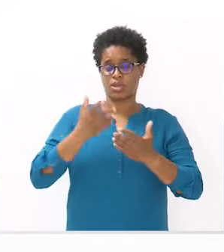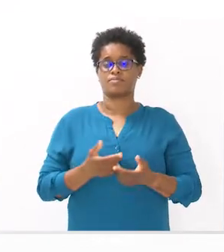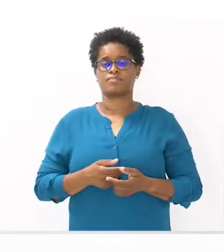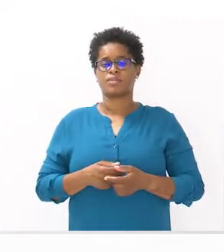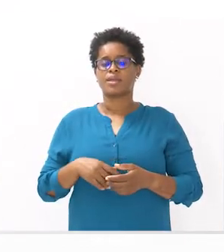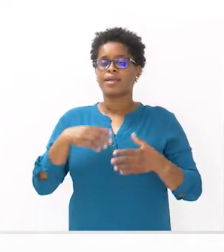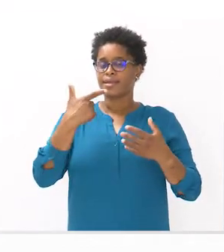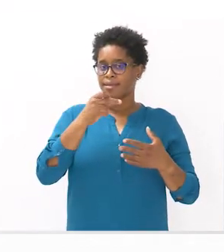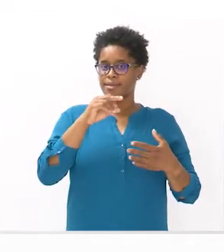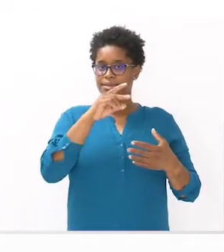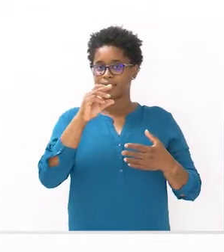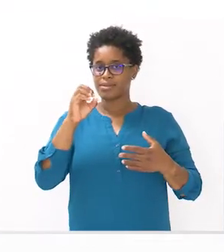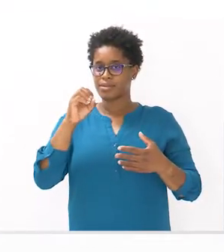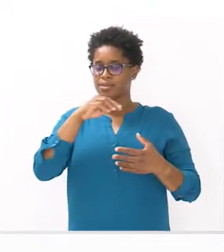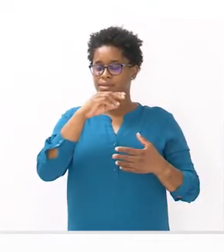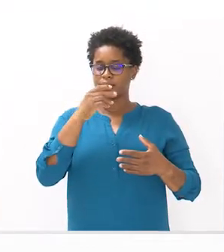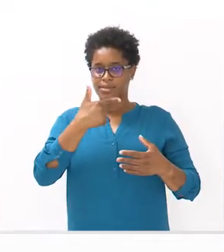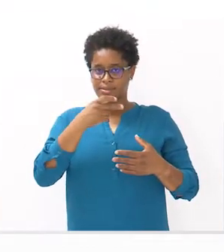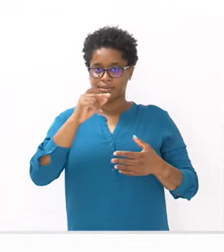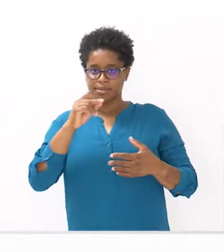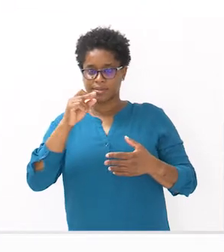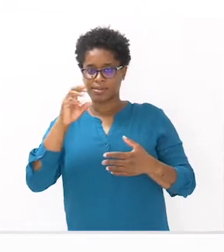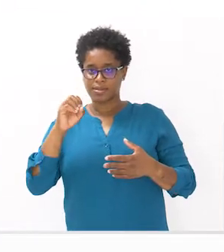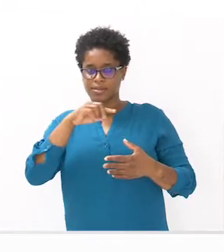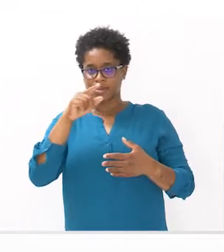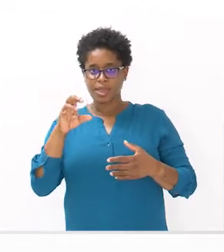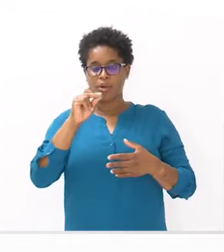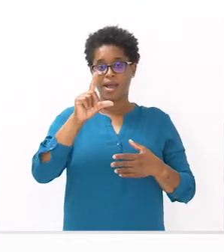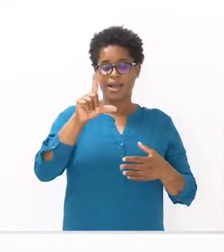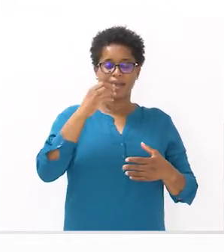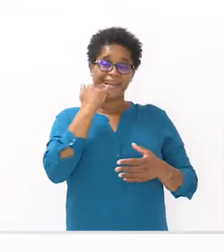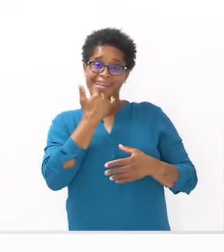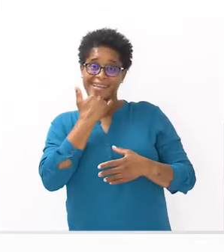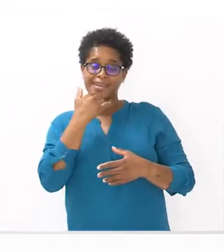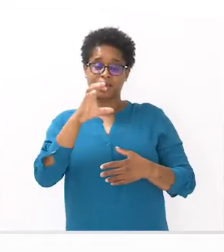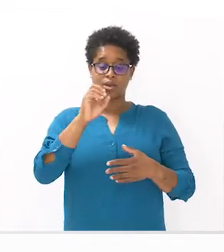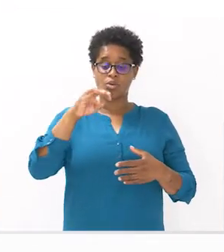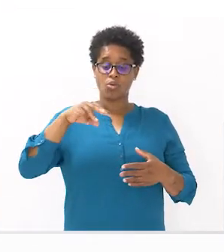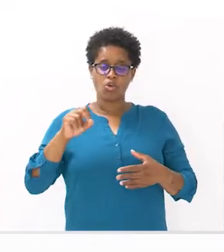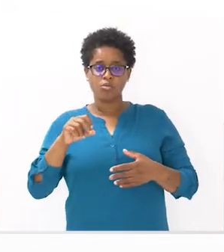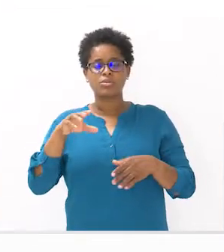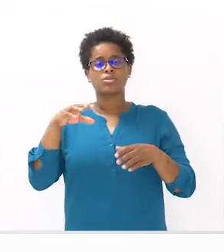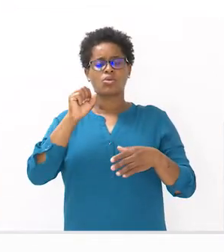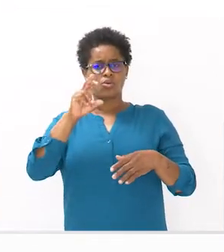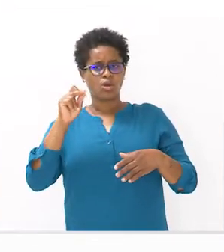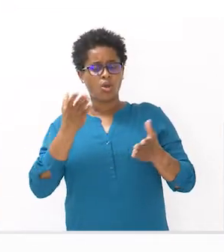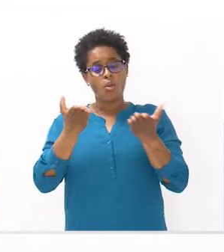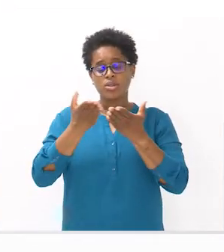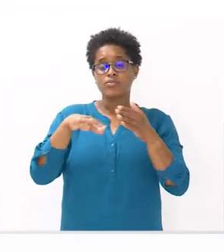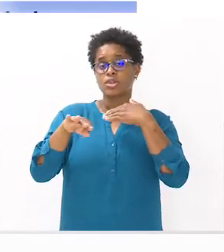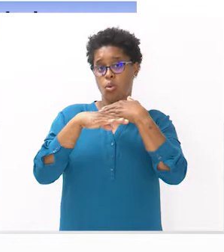Tão alegre como está no grau comparativo de igualdade.